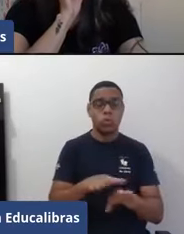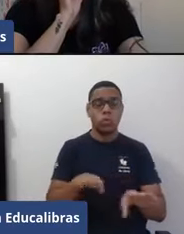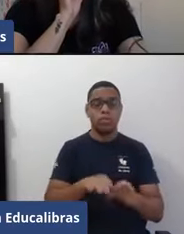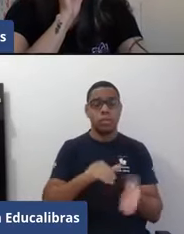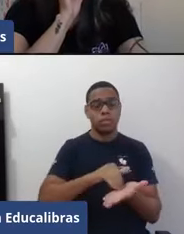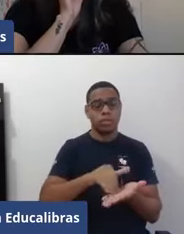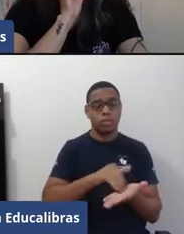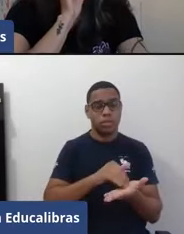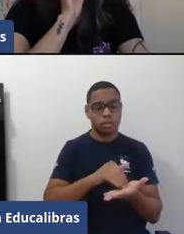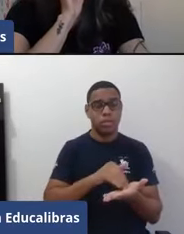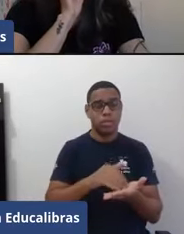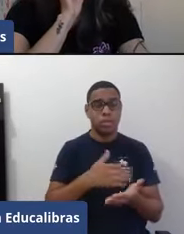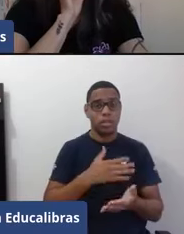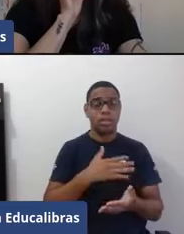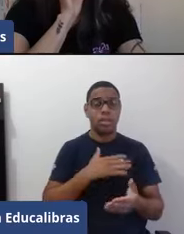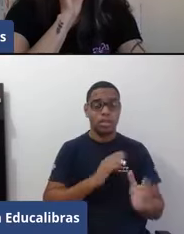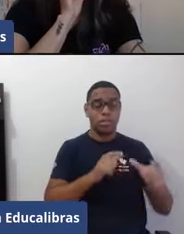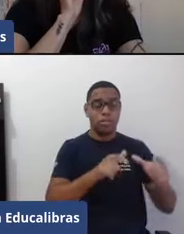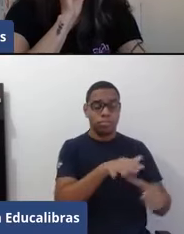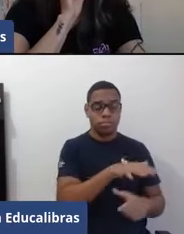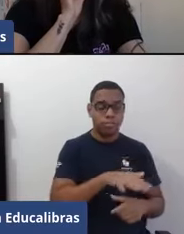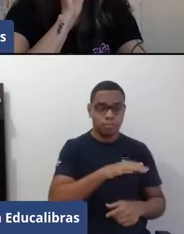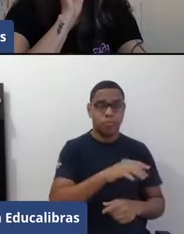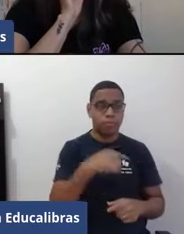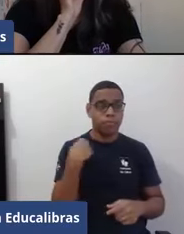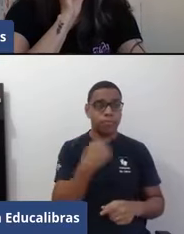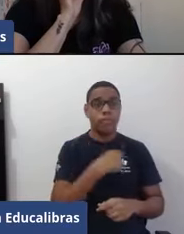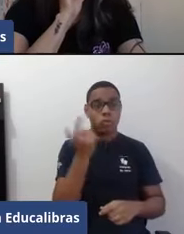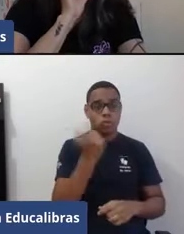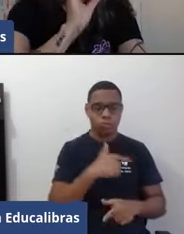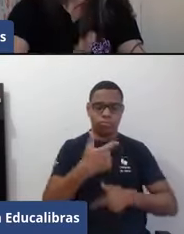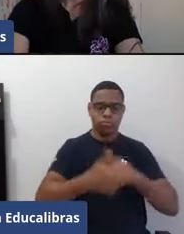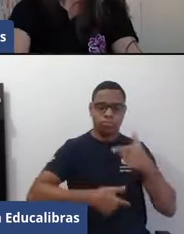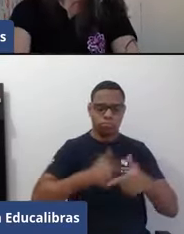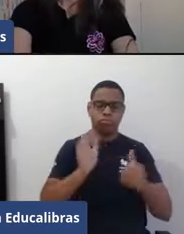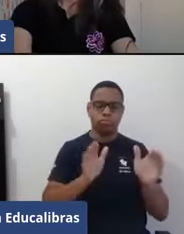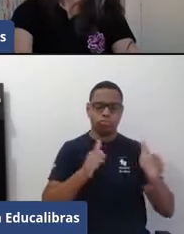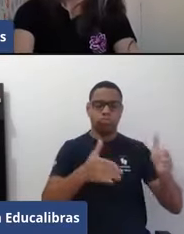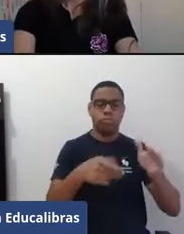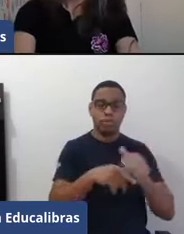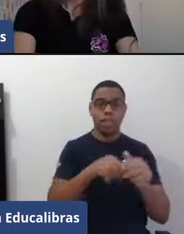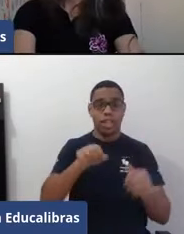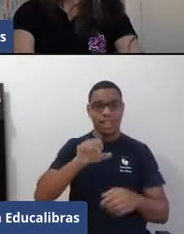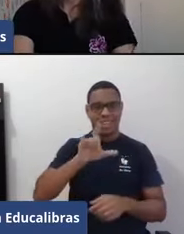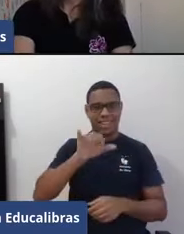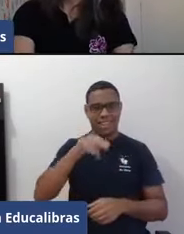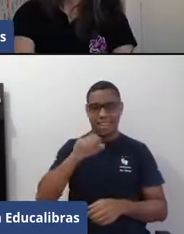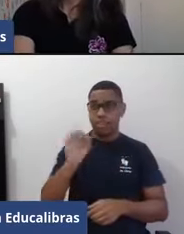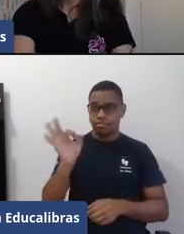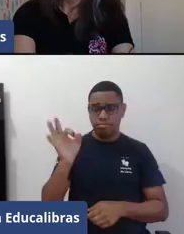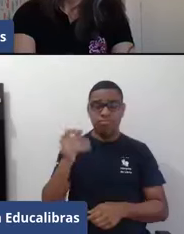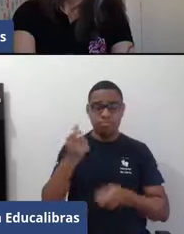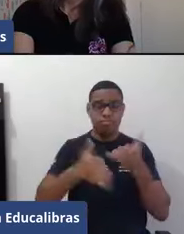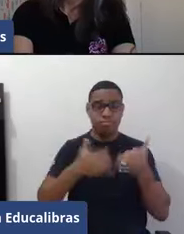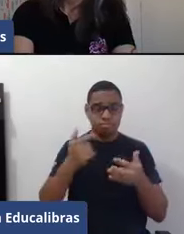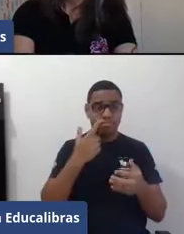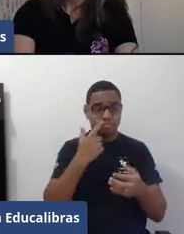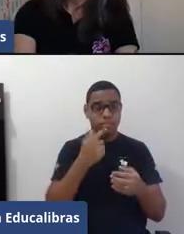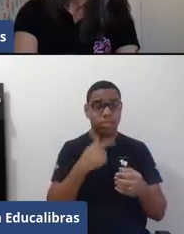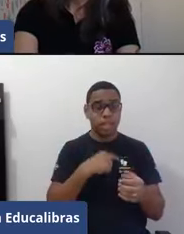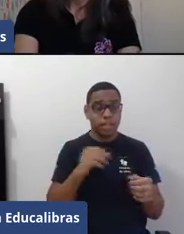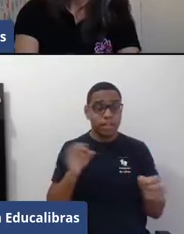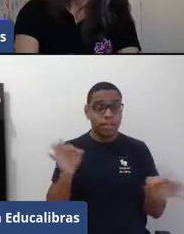pelo menos para esse território, para que possamos fazer esse trabalho, voltar, como a Eliane falou. Tudo que nós falamos não foi aplicado.